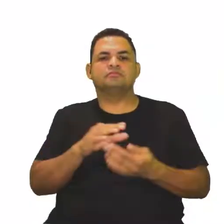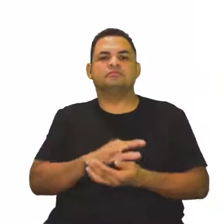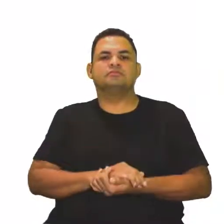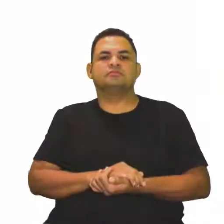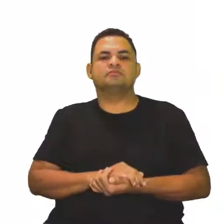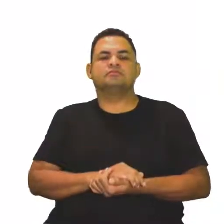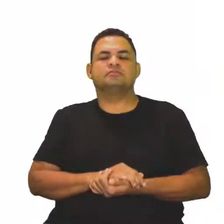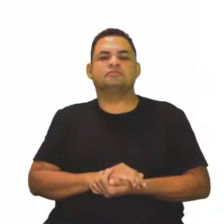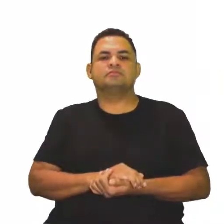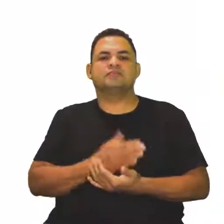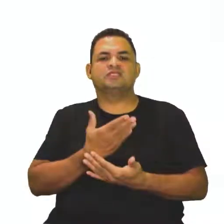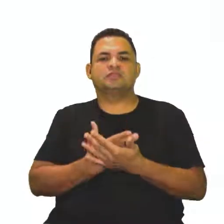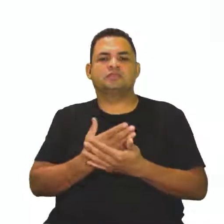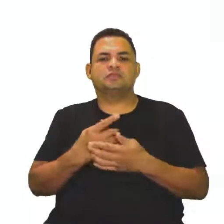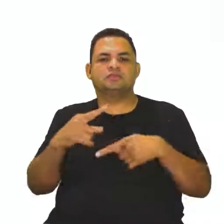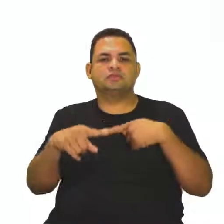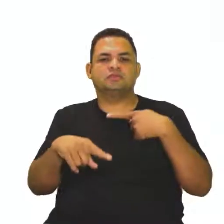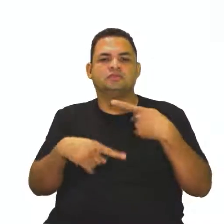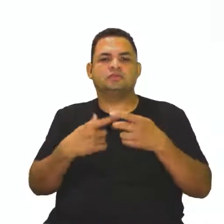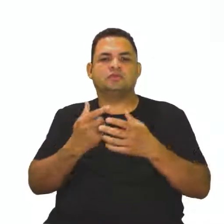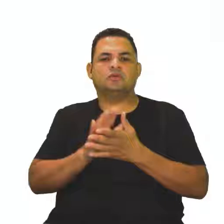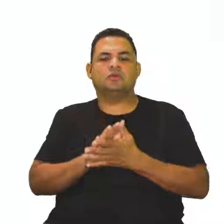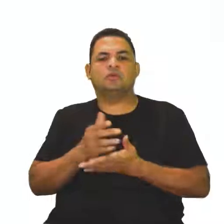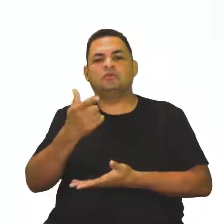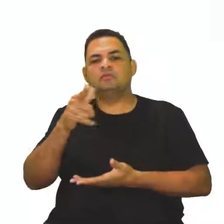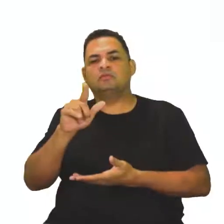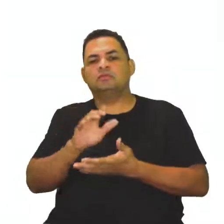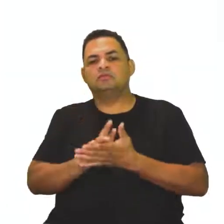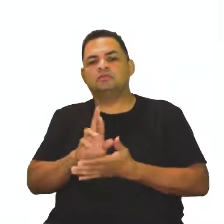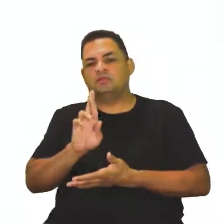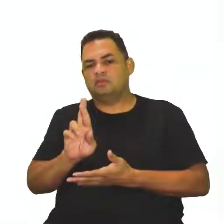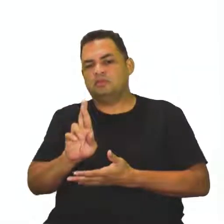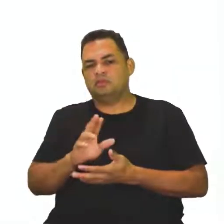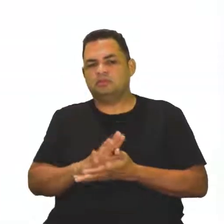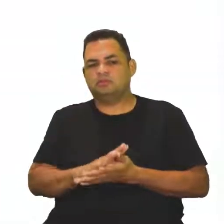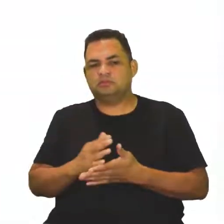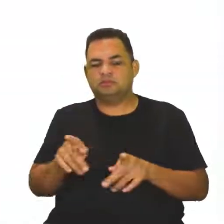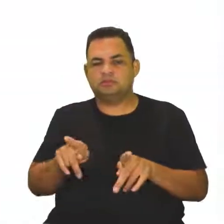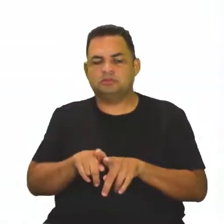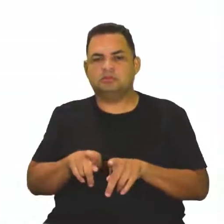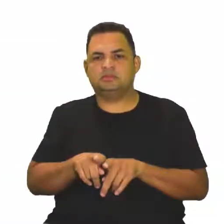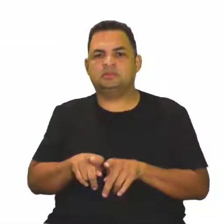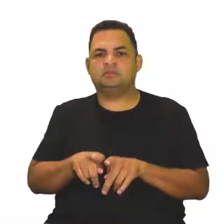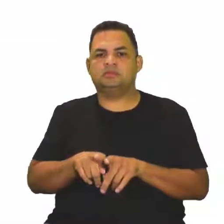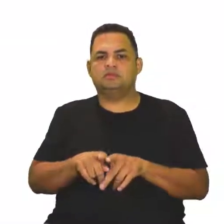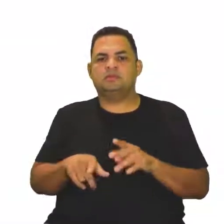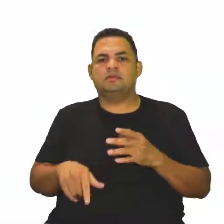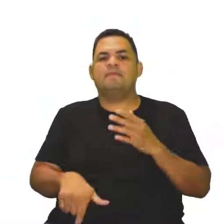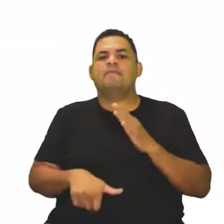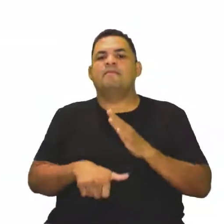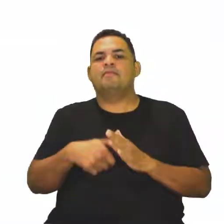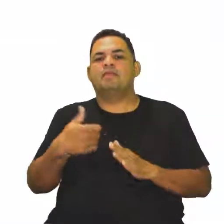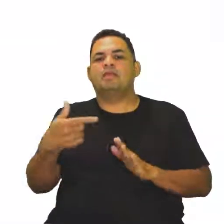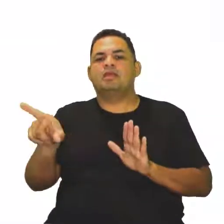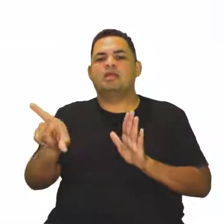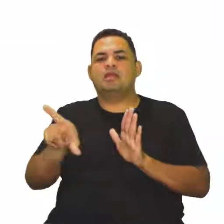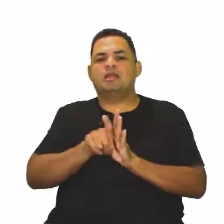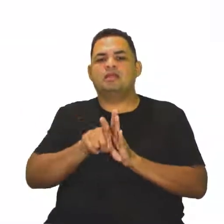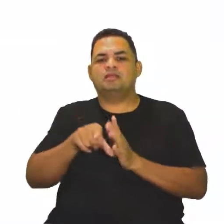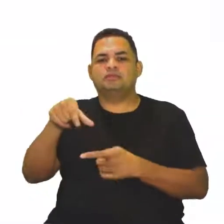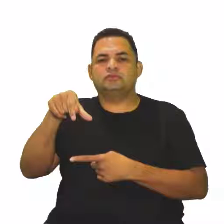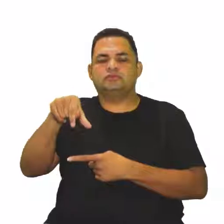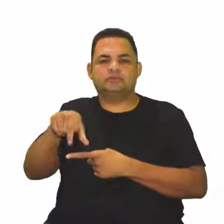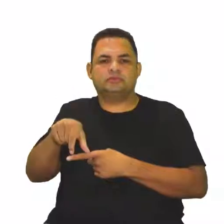nós vamos ver depois, com outras grandezas, como resistência. É só lembrar lá da primeira lei de Ohm, ok? Lembra o que